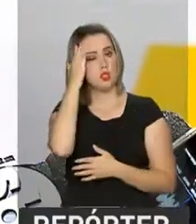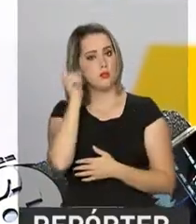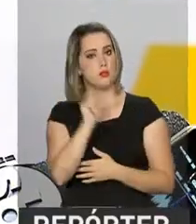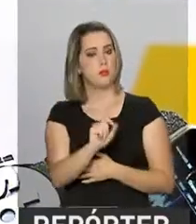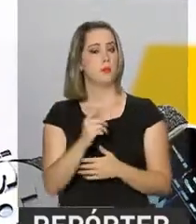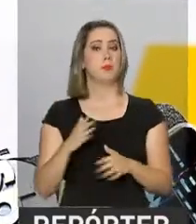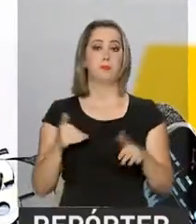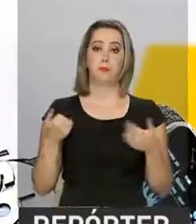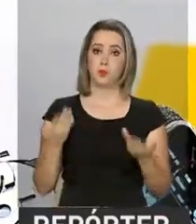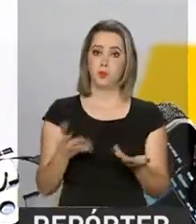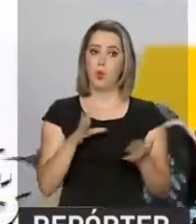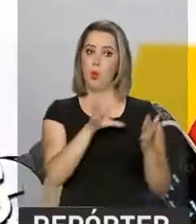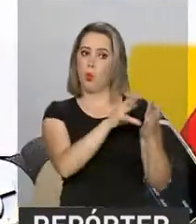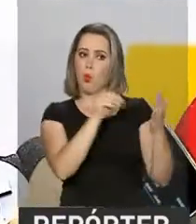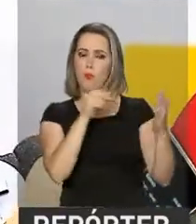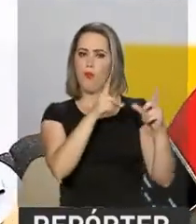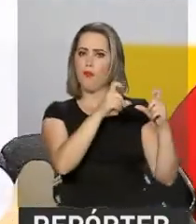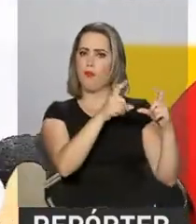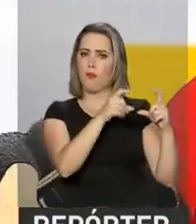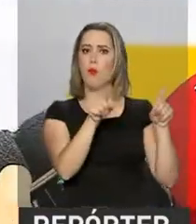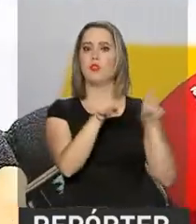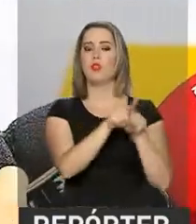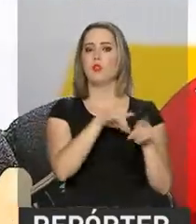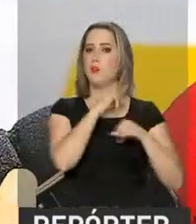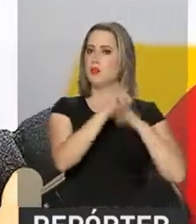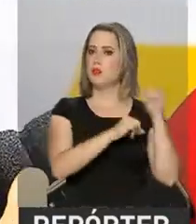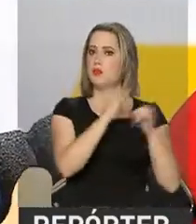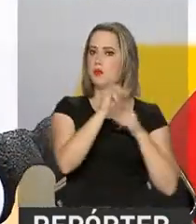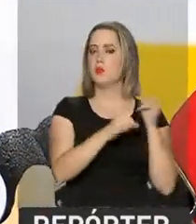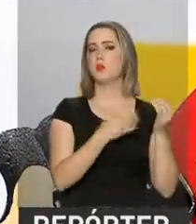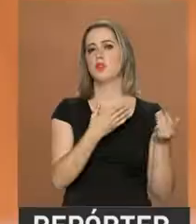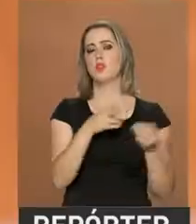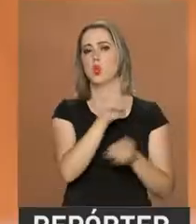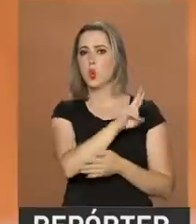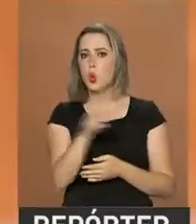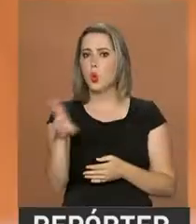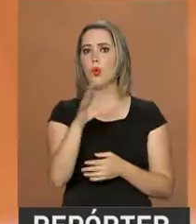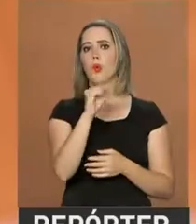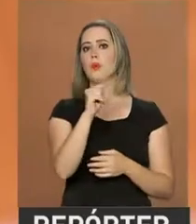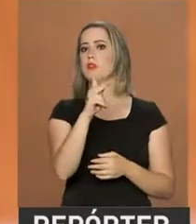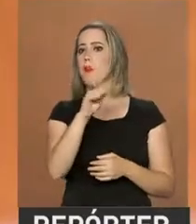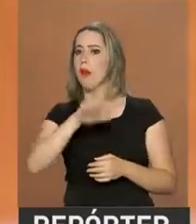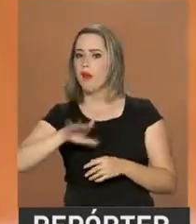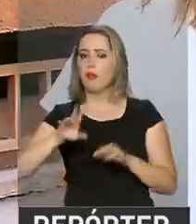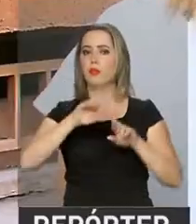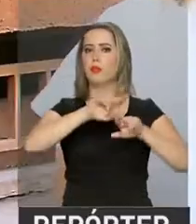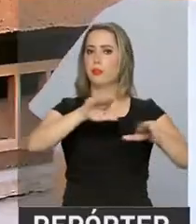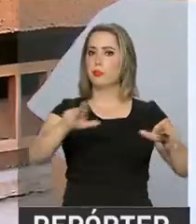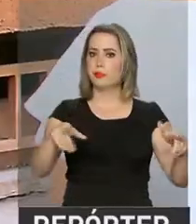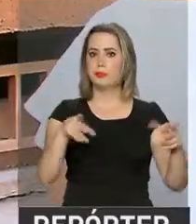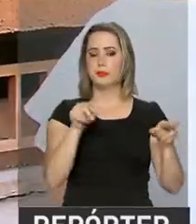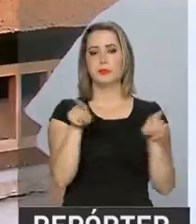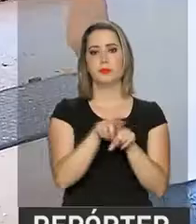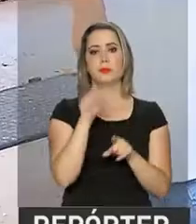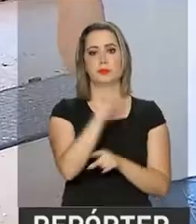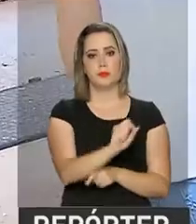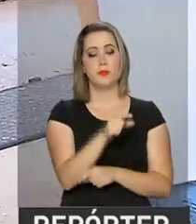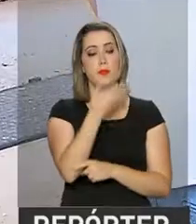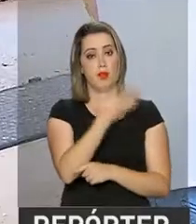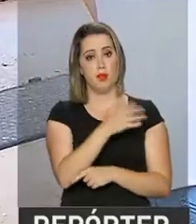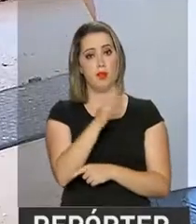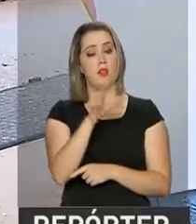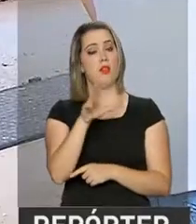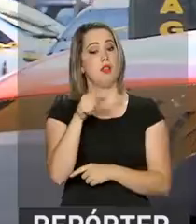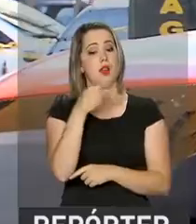seu, tanto da fotografia quanto dos dados que você tem na sua carteira de motorista. Ao saber da novidade, Elaine, da locadora de veículos, ficou